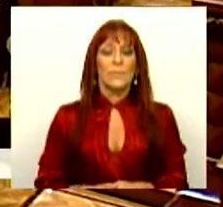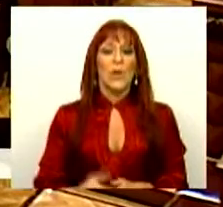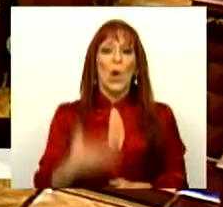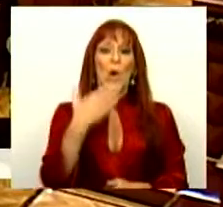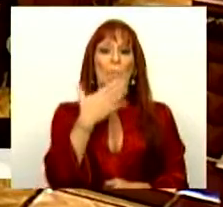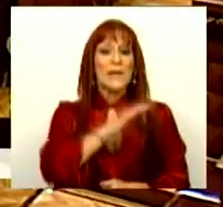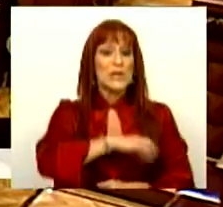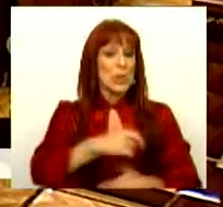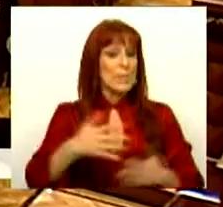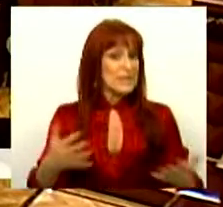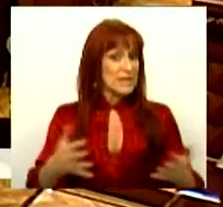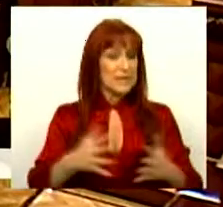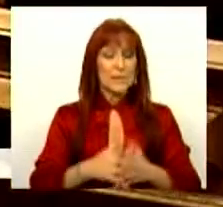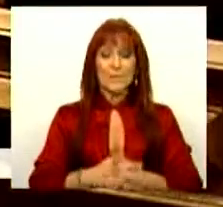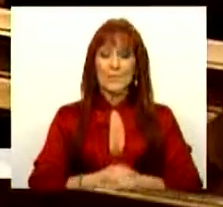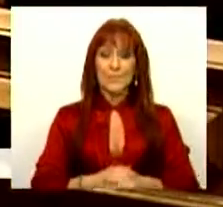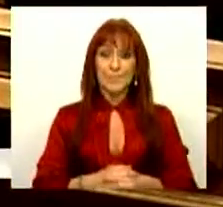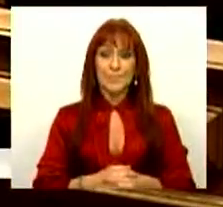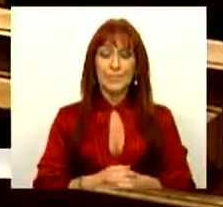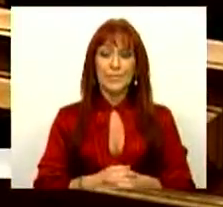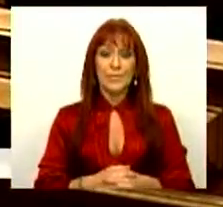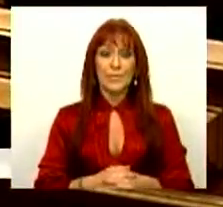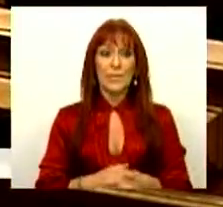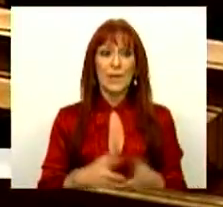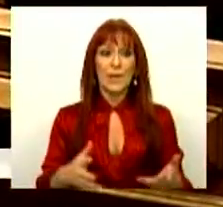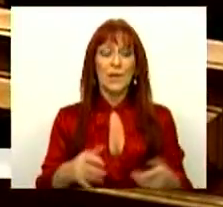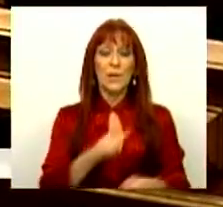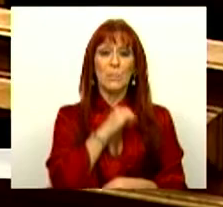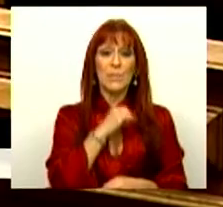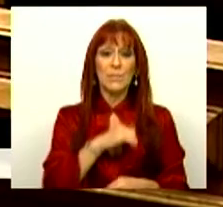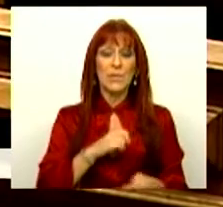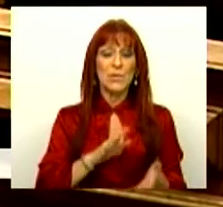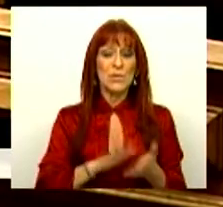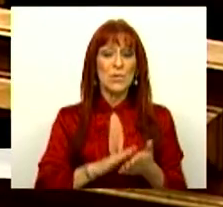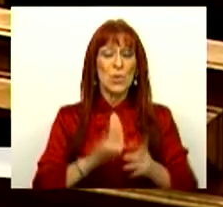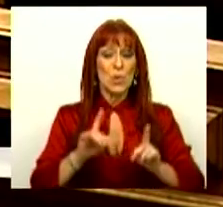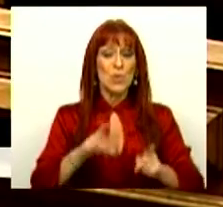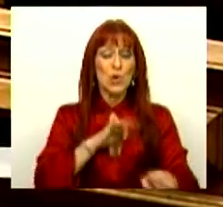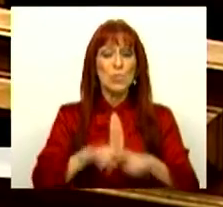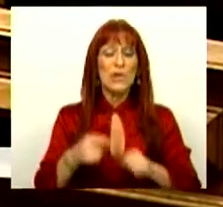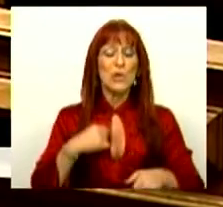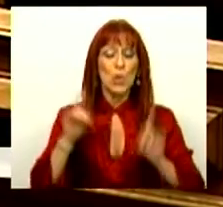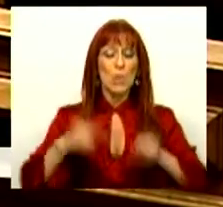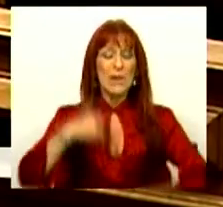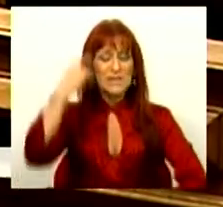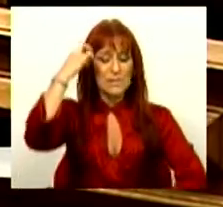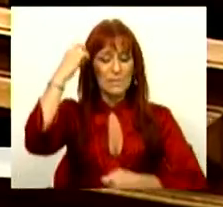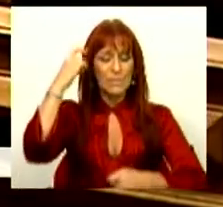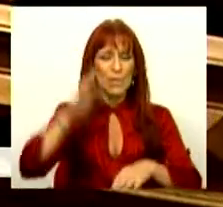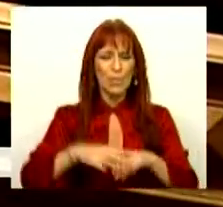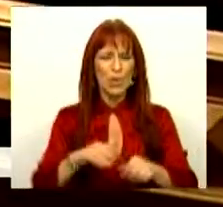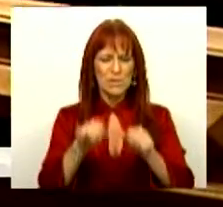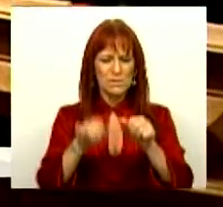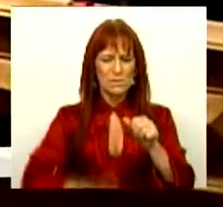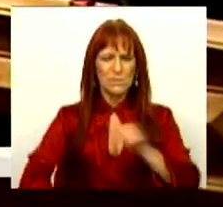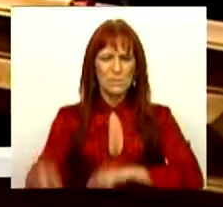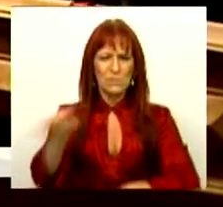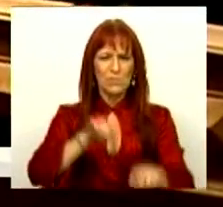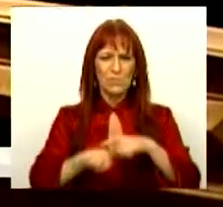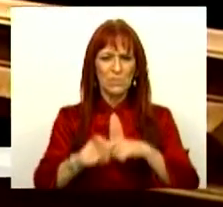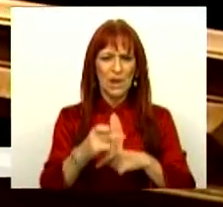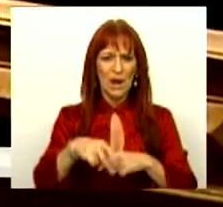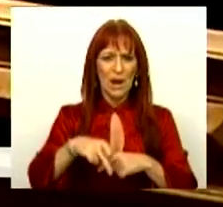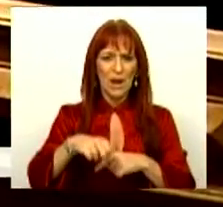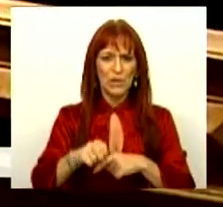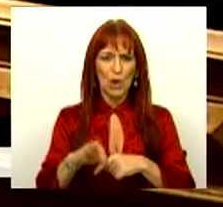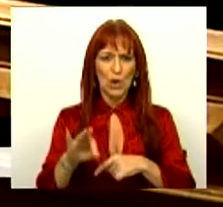Obrigado, Sr. Presidente. Permitam-me, Srs. Deputados, que comece por refletir sobre a intervenção do Sr. Deputado António Filipe, que